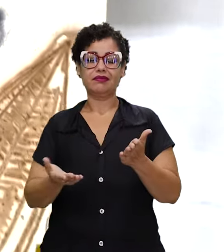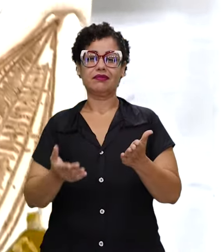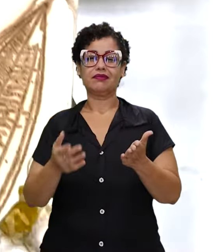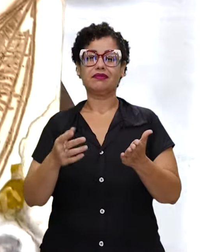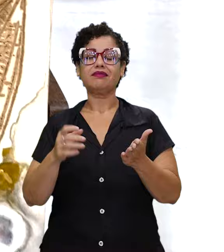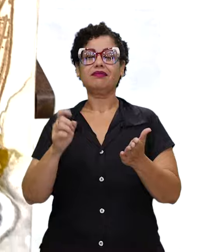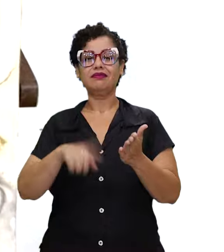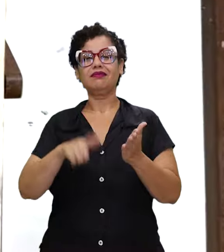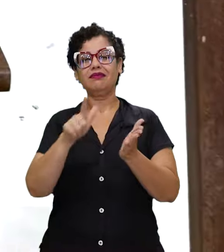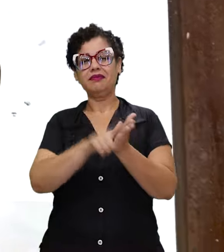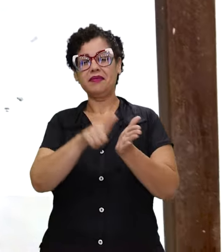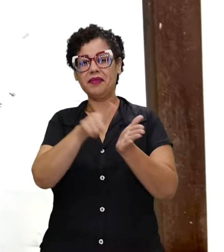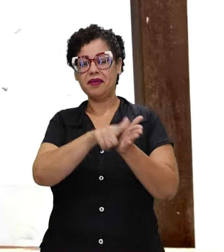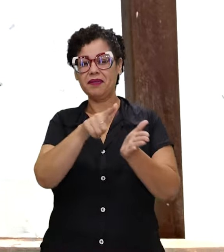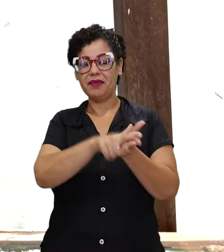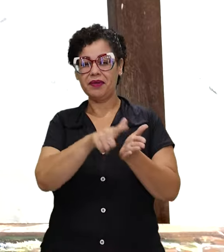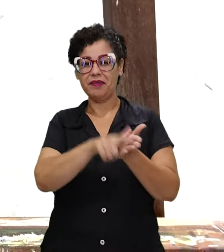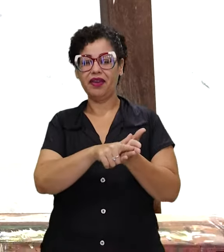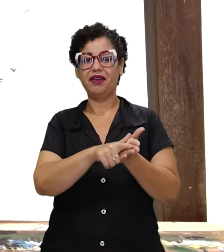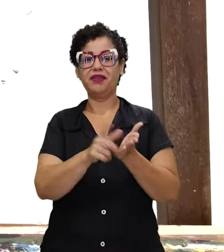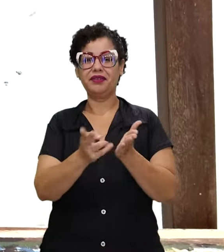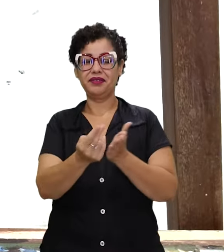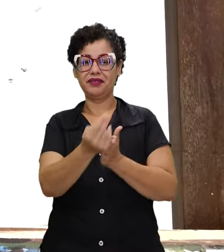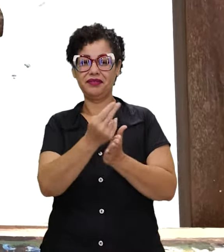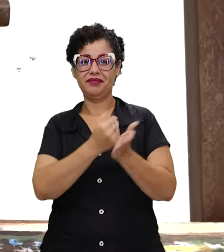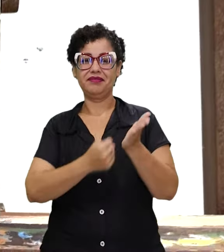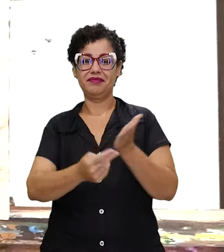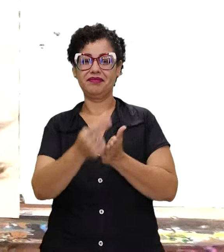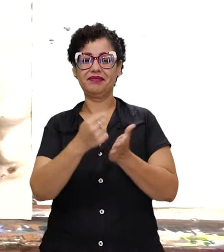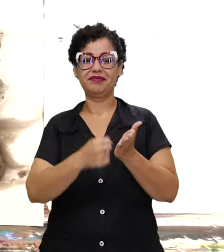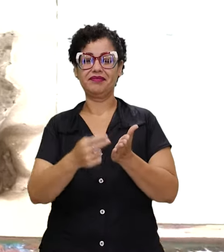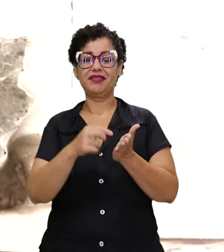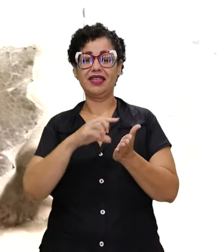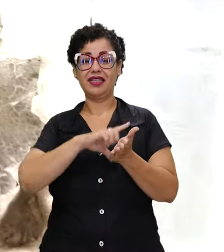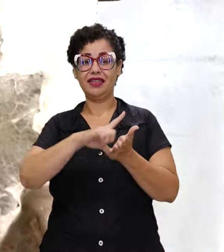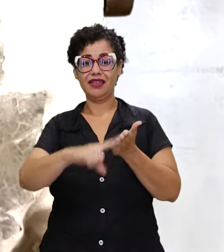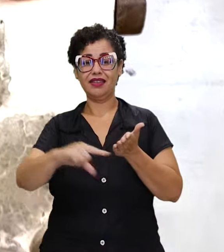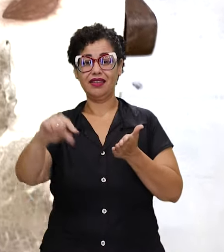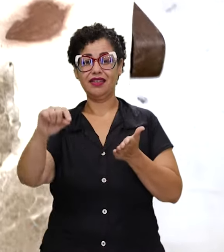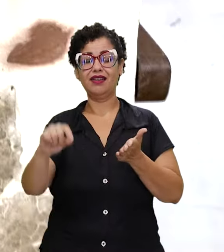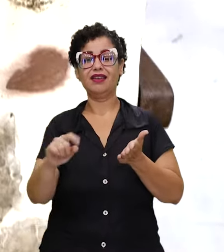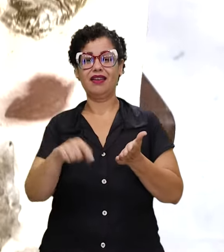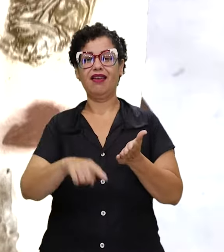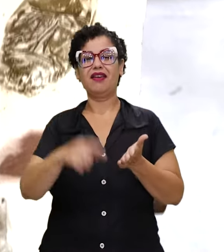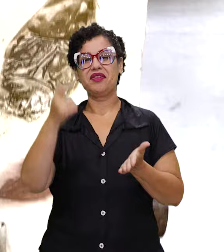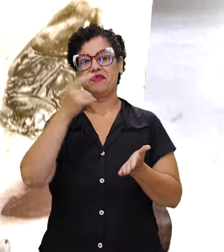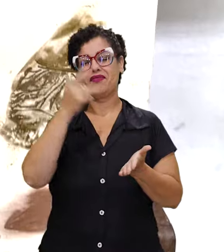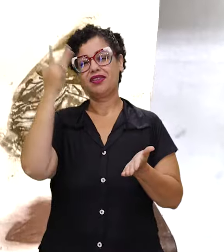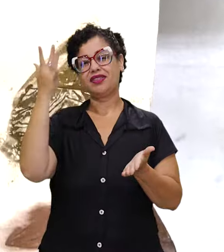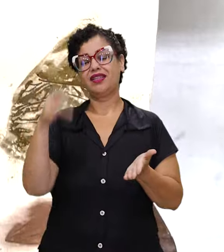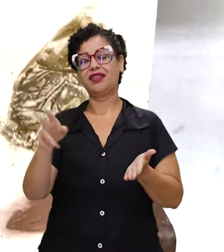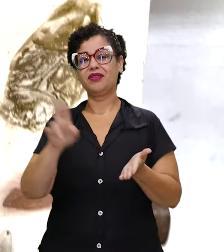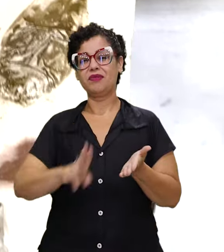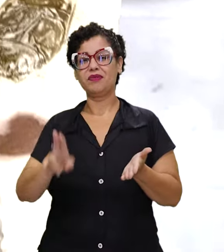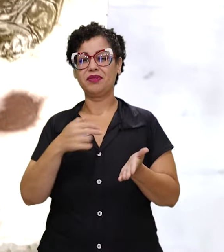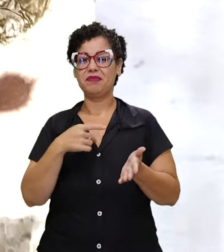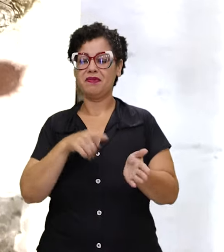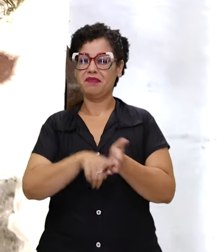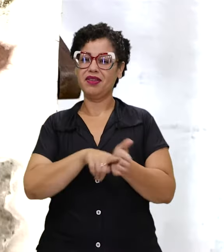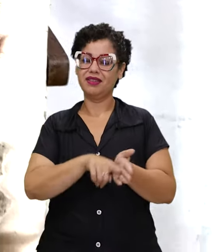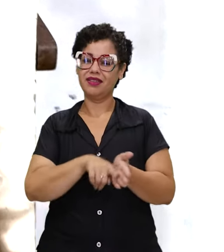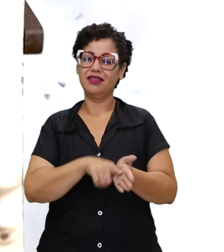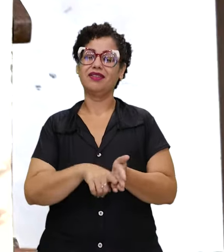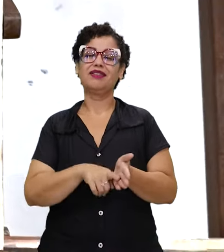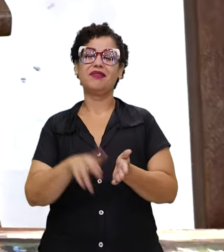o papel de celulose. Até por causa da facilidade, né, da minha pesquisa,